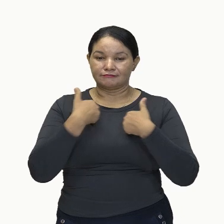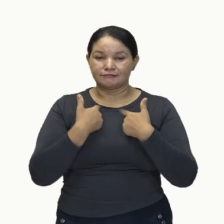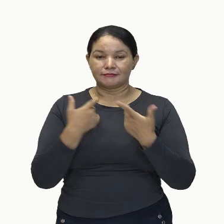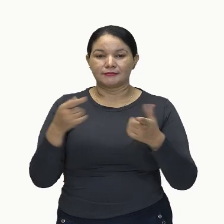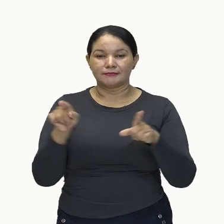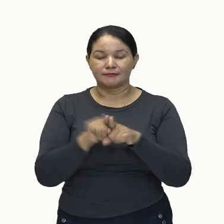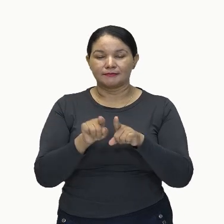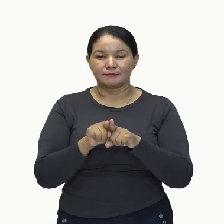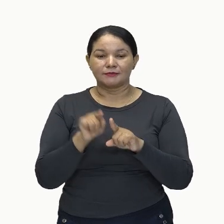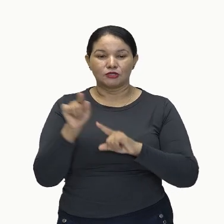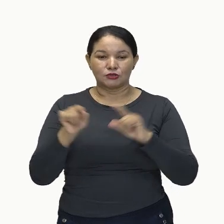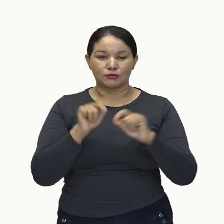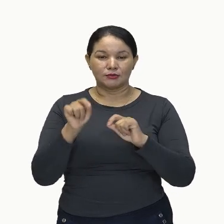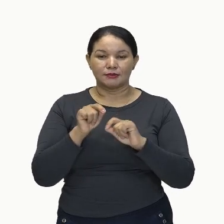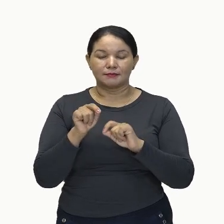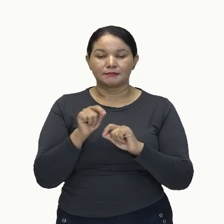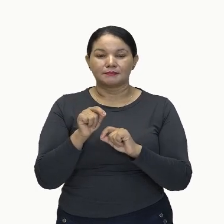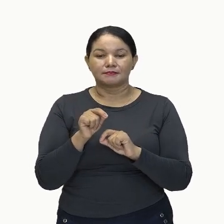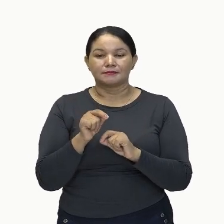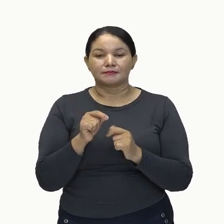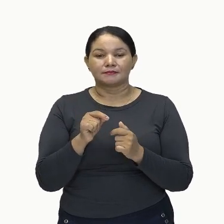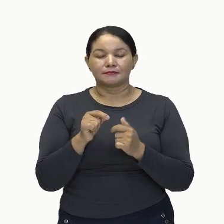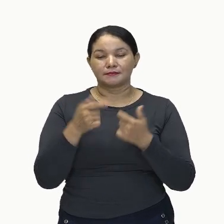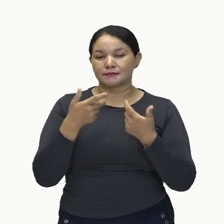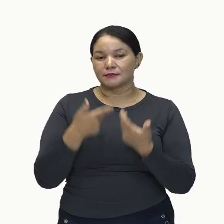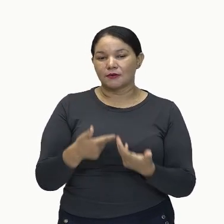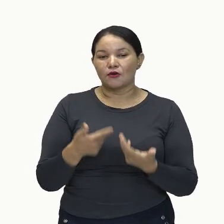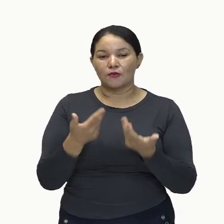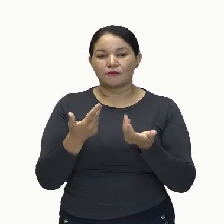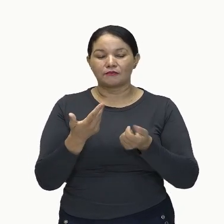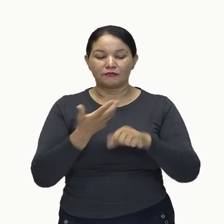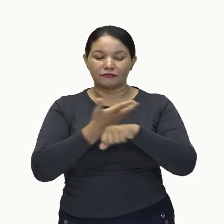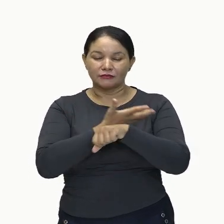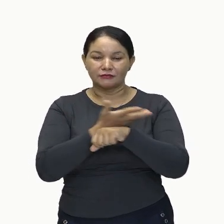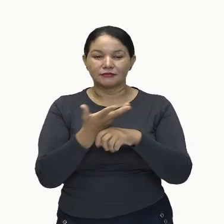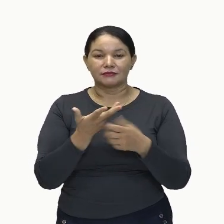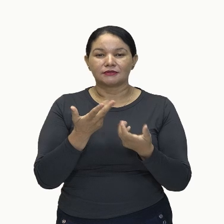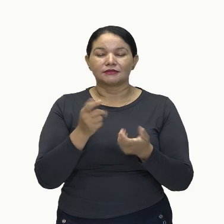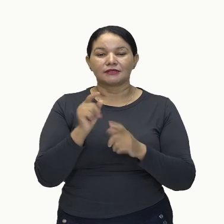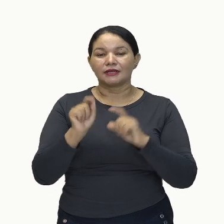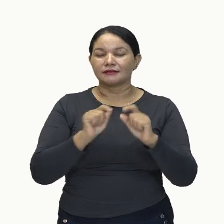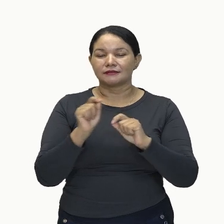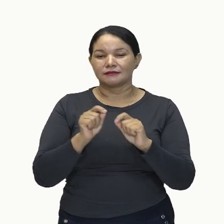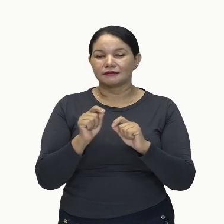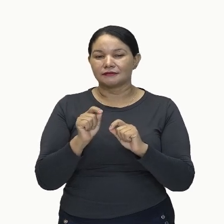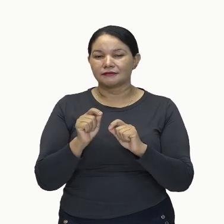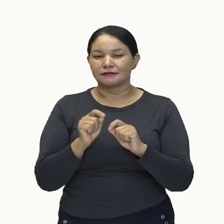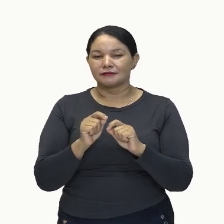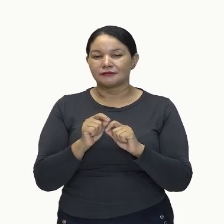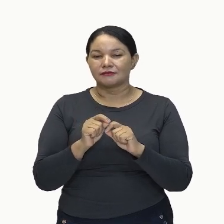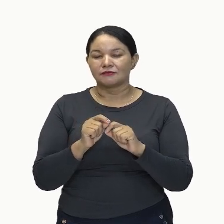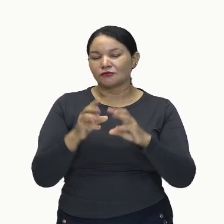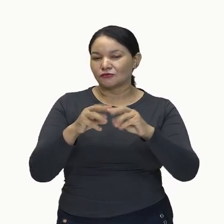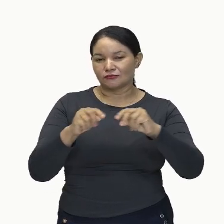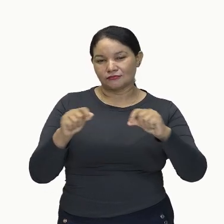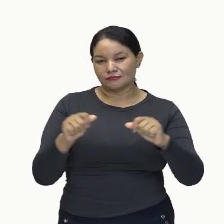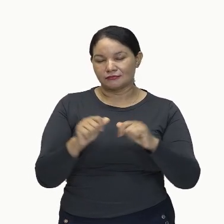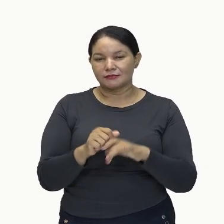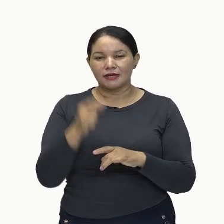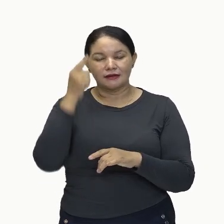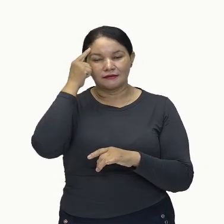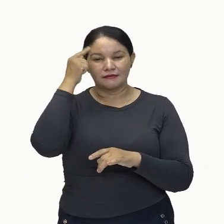só, uma alma vegetal, uma alma que, nessa ideia de vegetal,